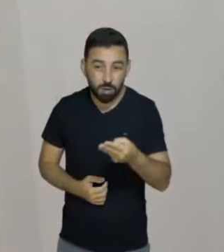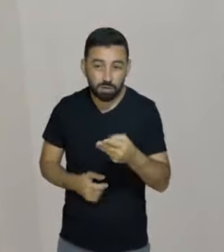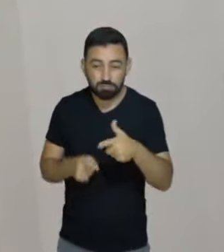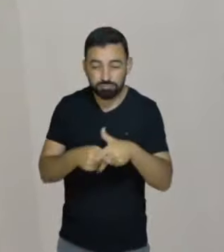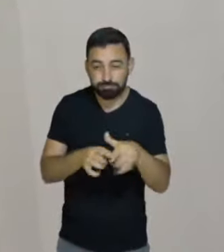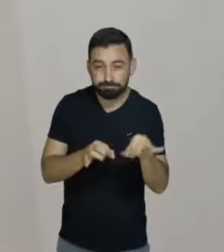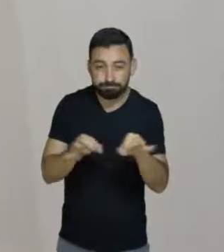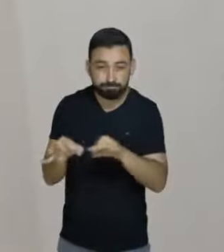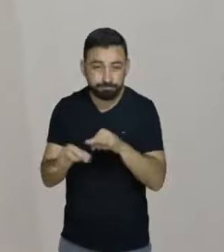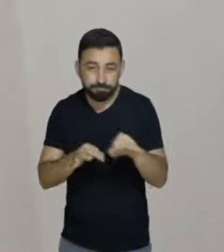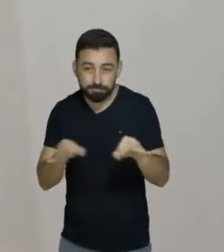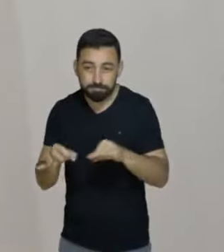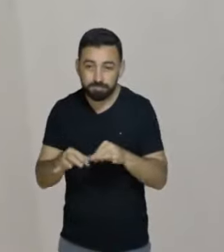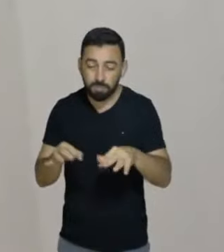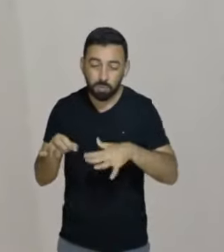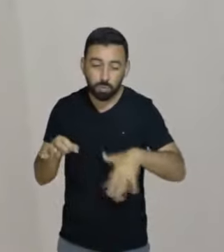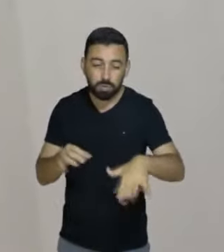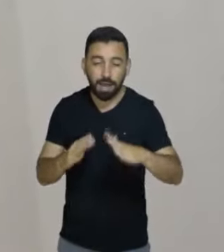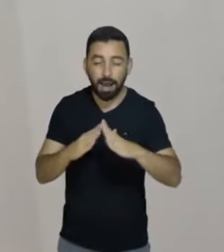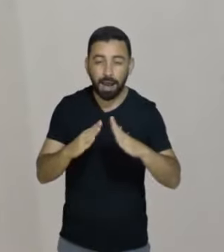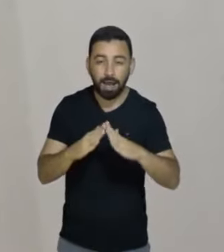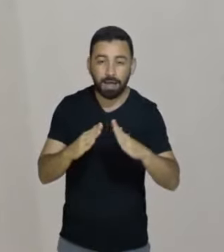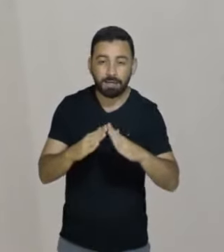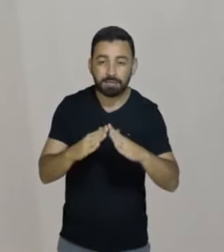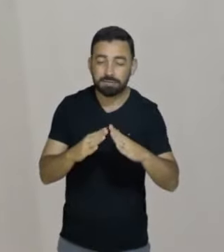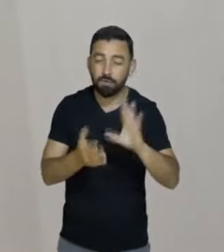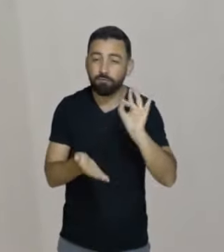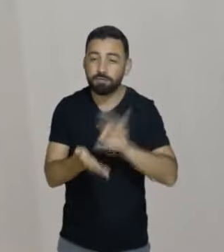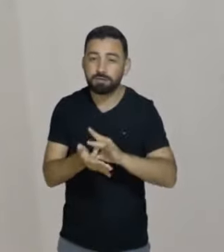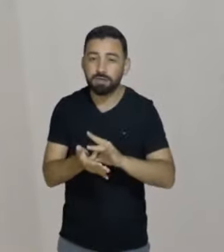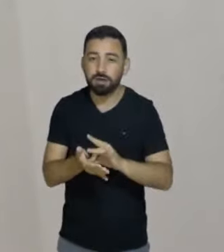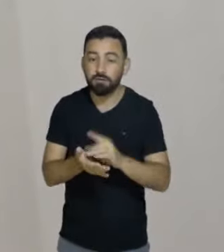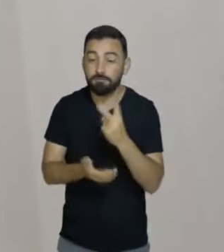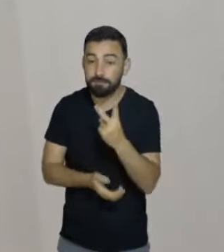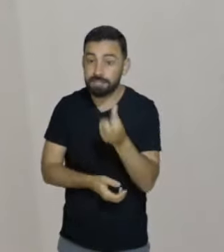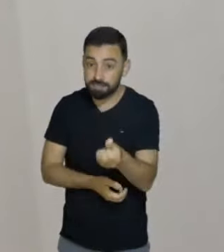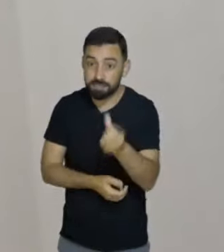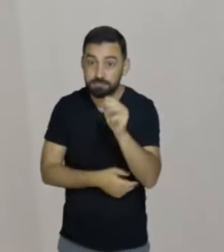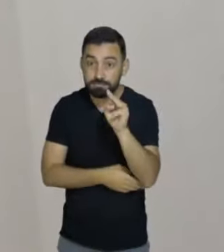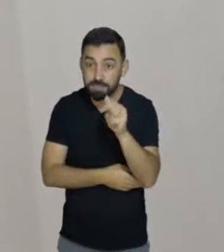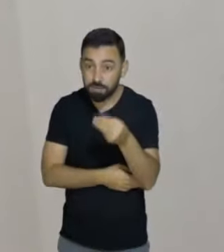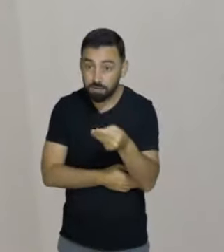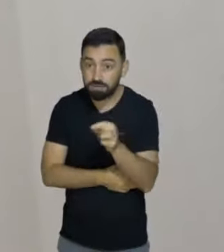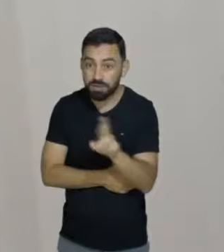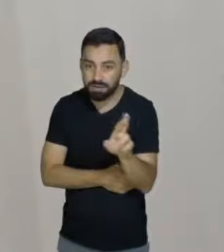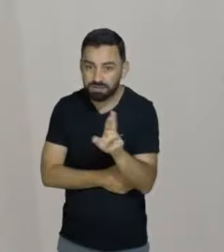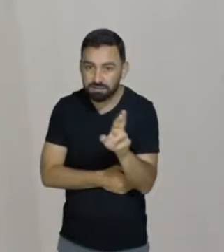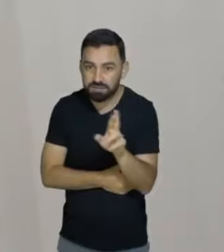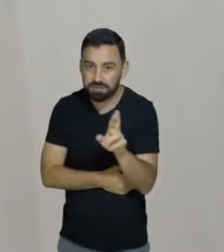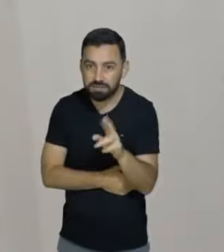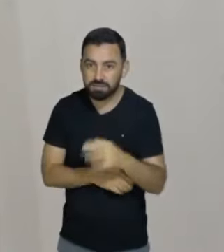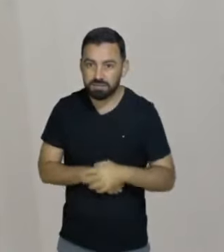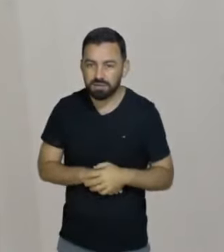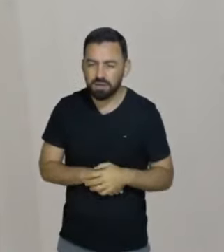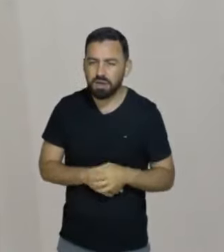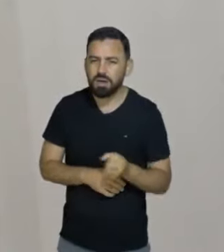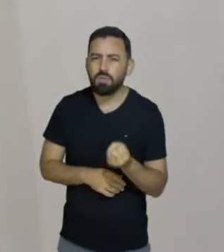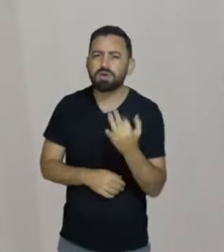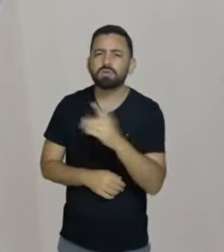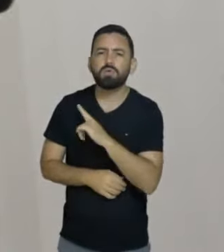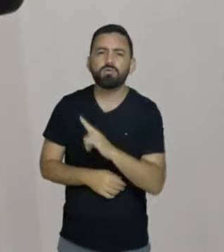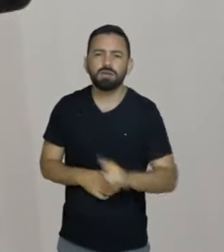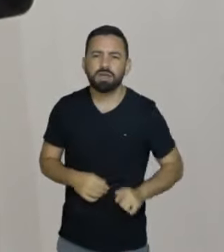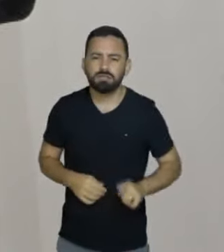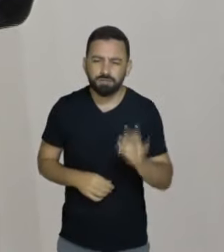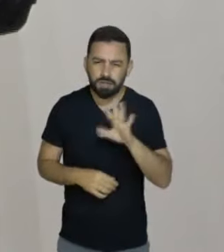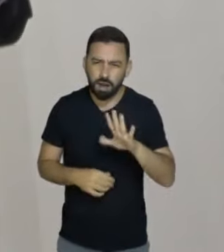do Planalto e com residências oficiais. Eu estou falando 26 milhões de reais. Quanto é que o governo federal, o